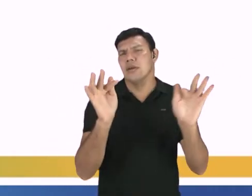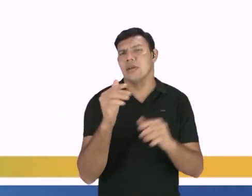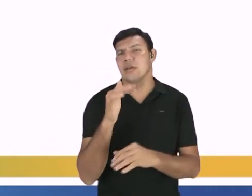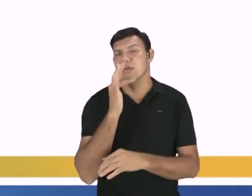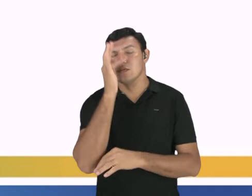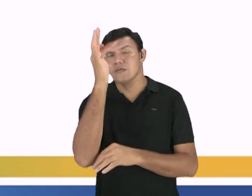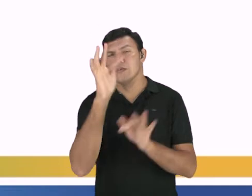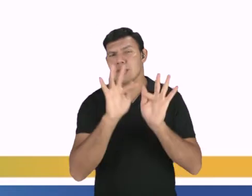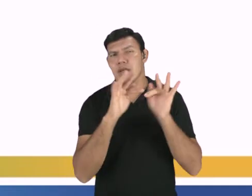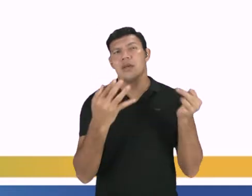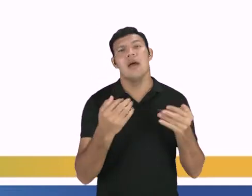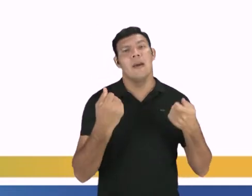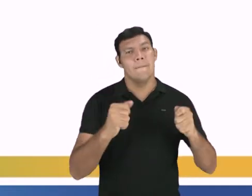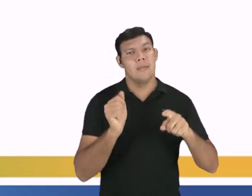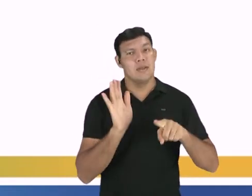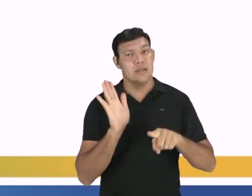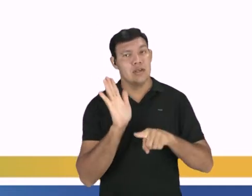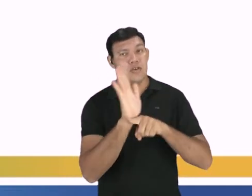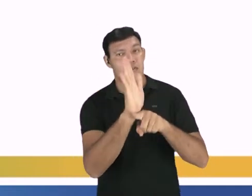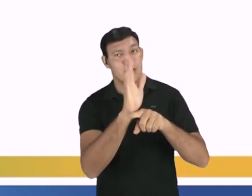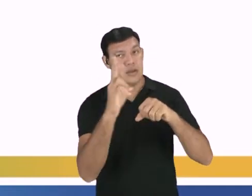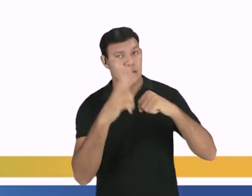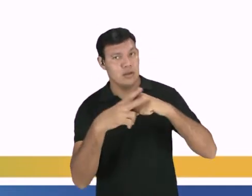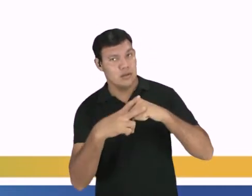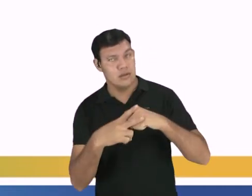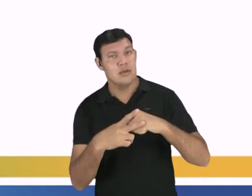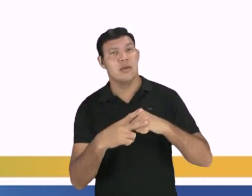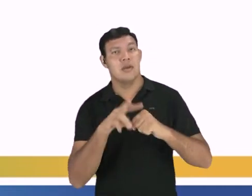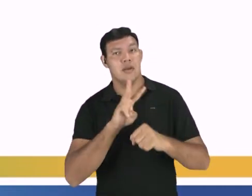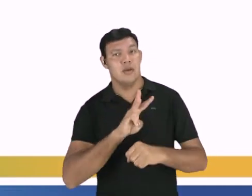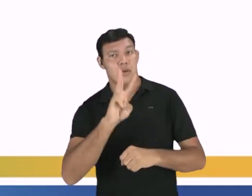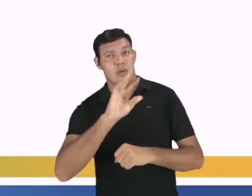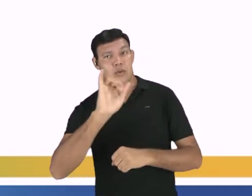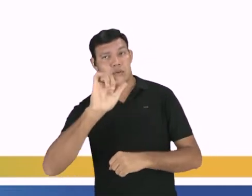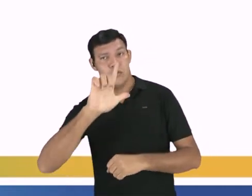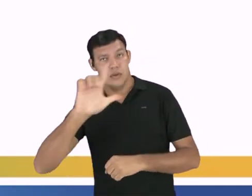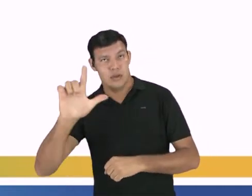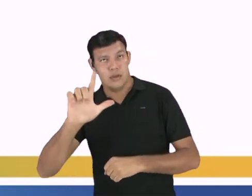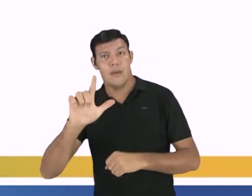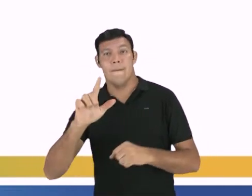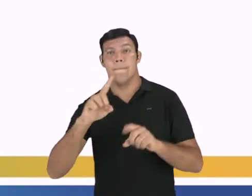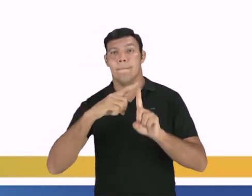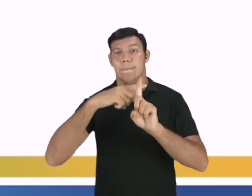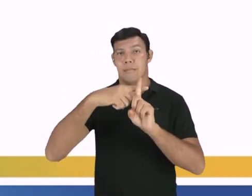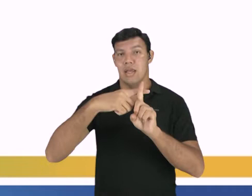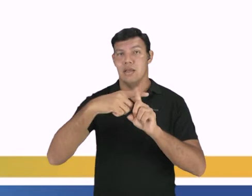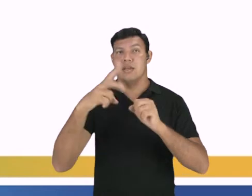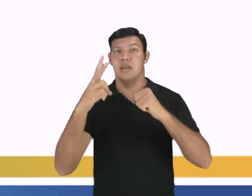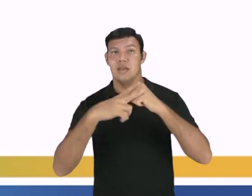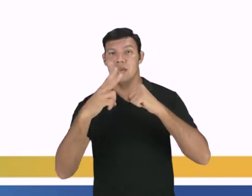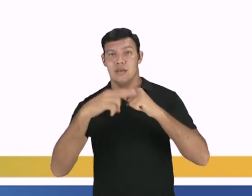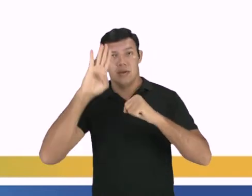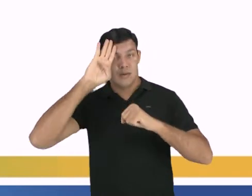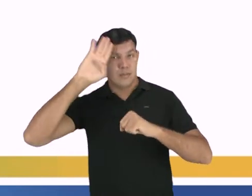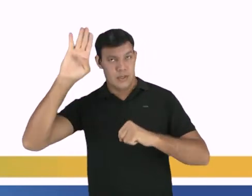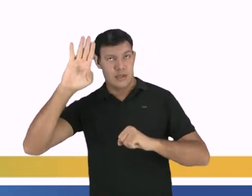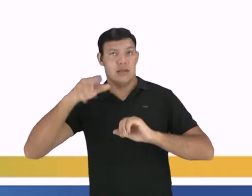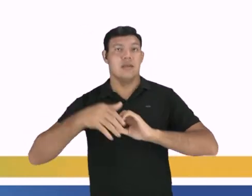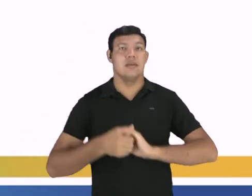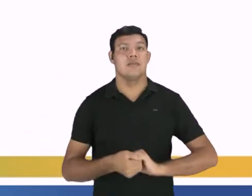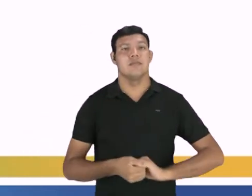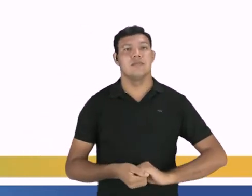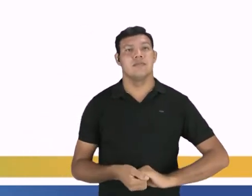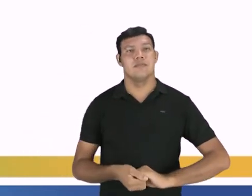simples? Preciso do auxiliar will junto com um verbo. Por exemplo, they will buy a